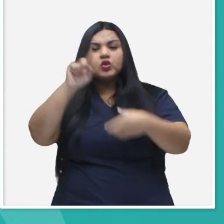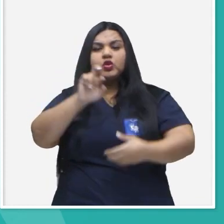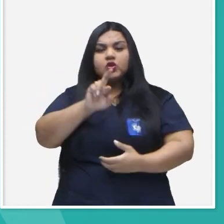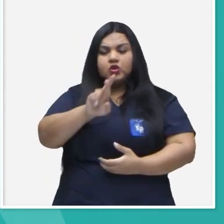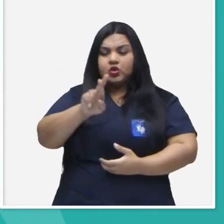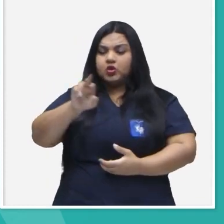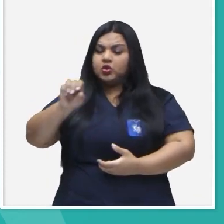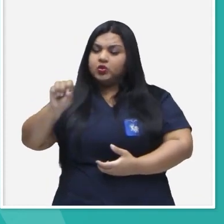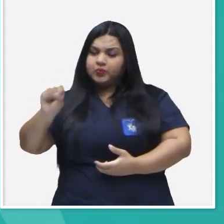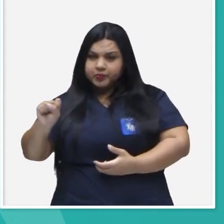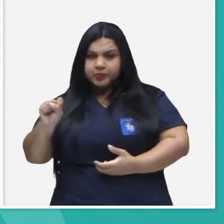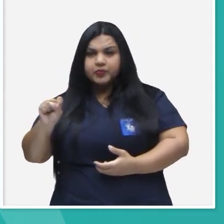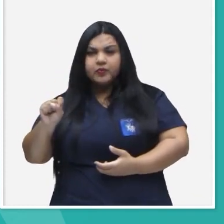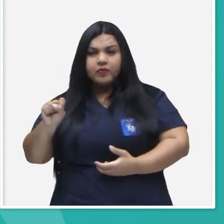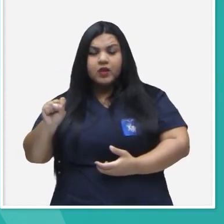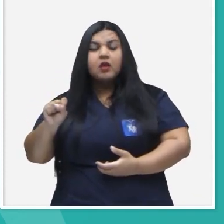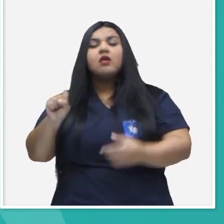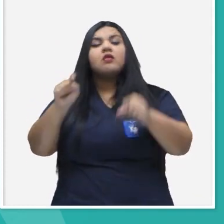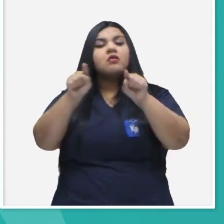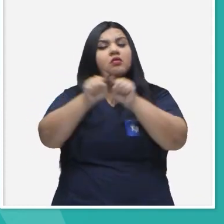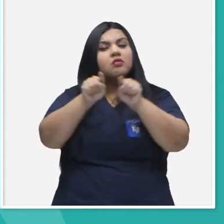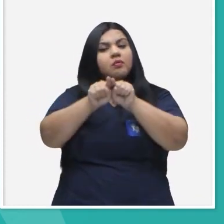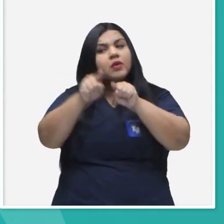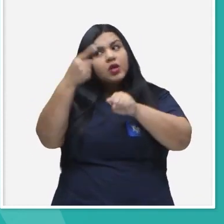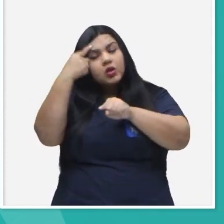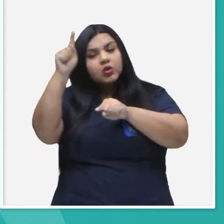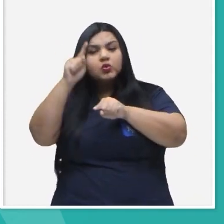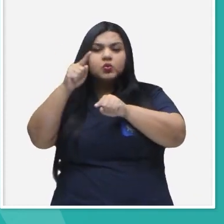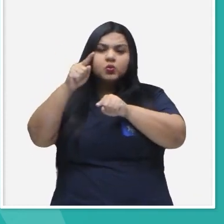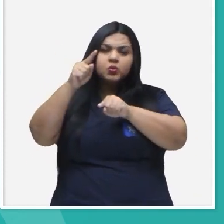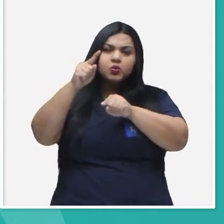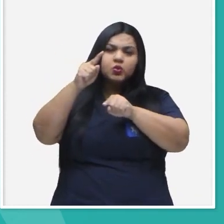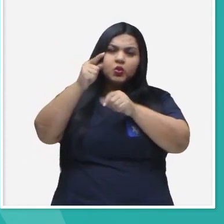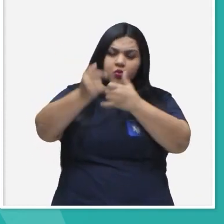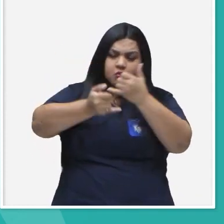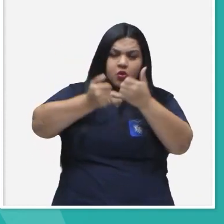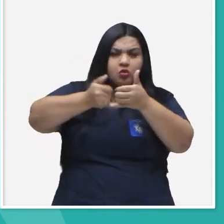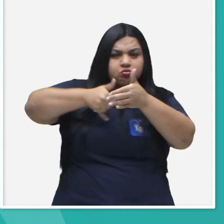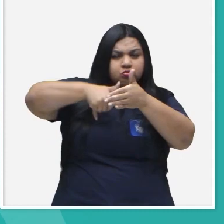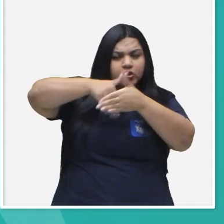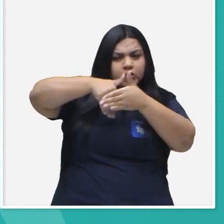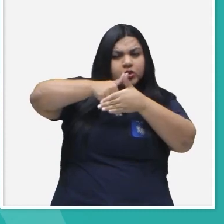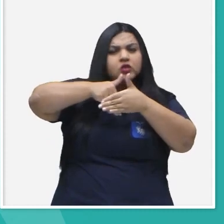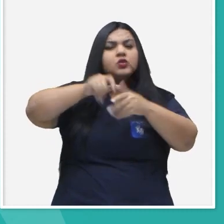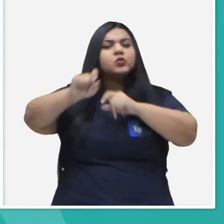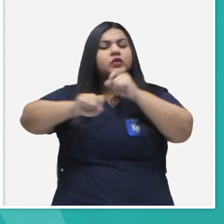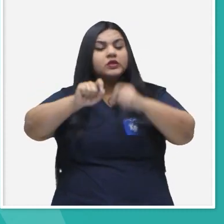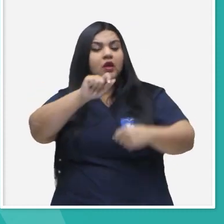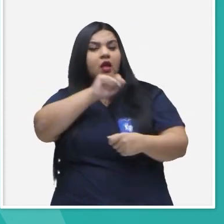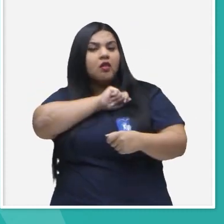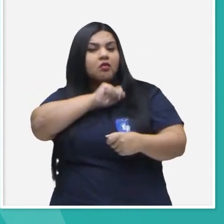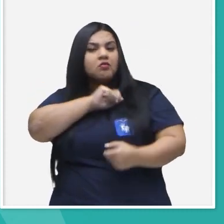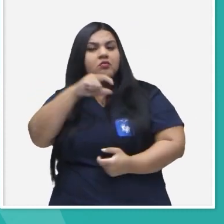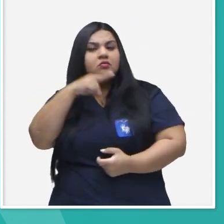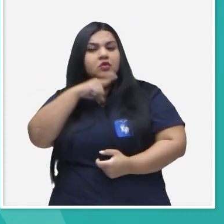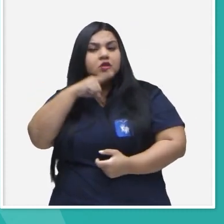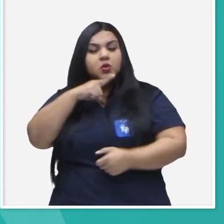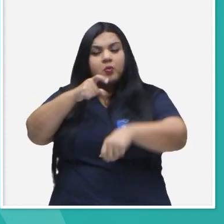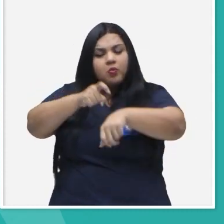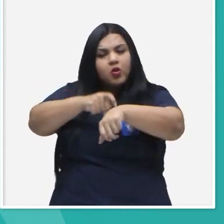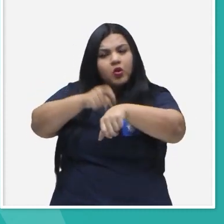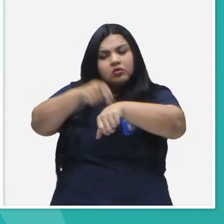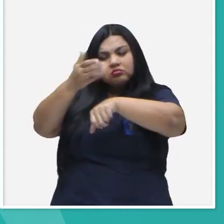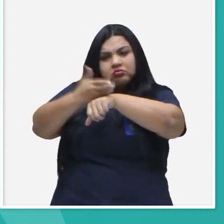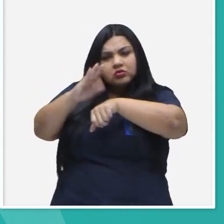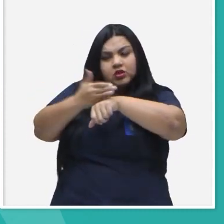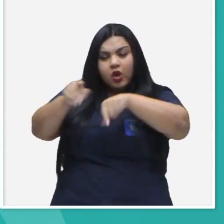Seriani Gravier. Também criou esse jogo, né, para fazer com que os seus alunos tivessem um momento de prática